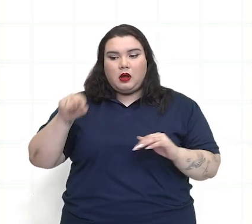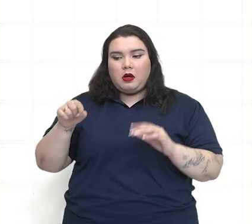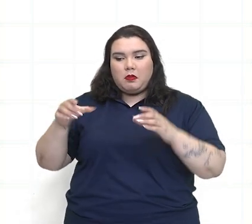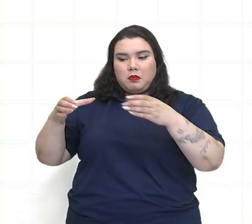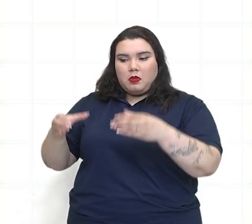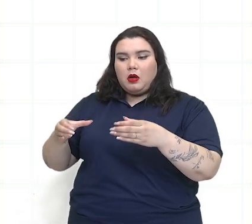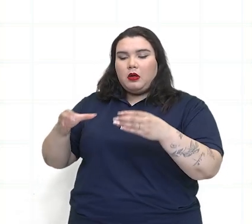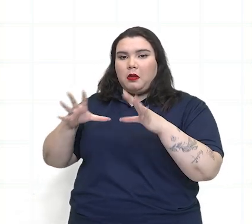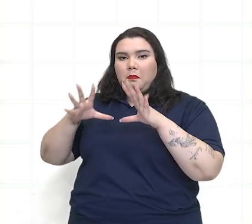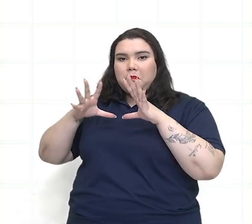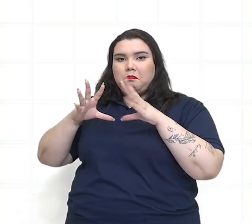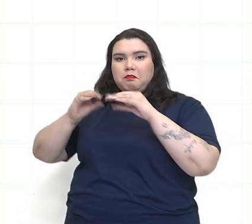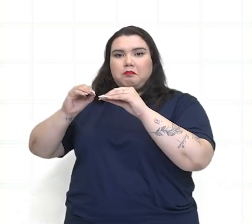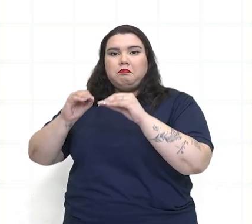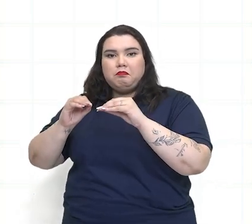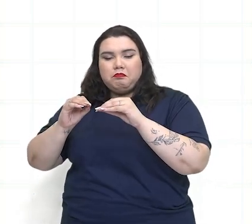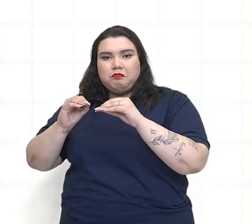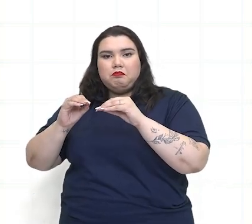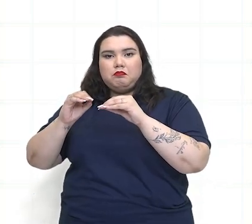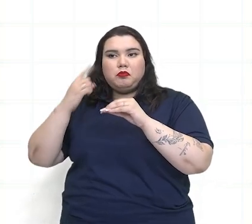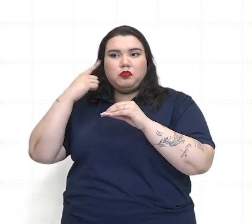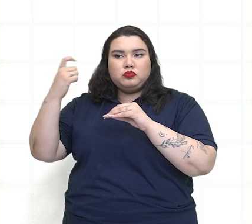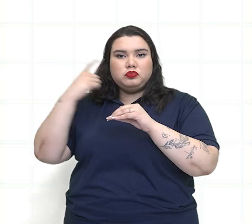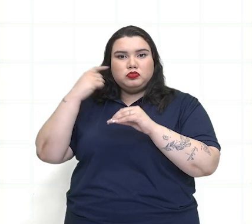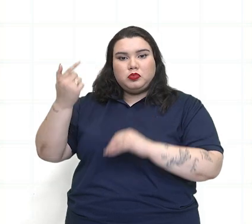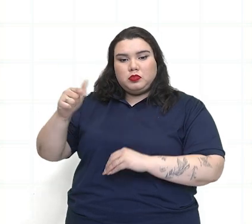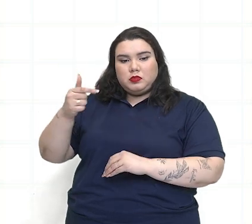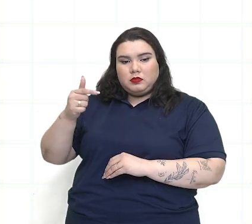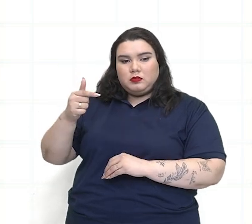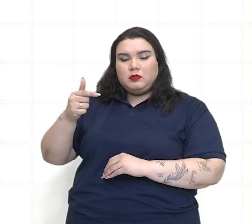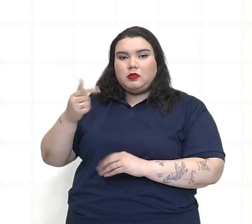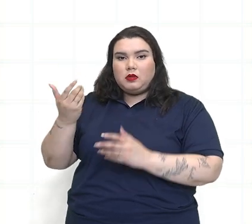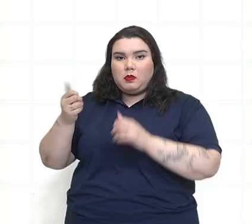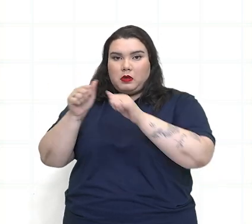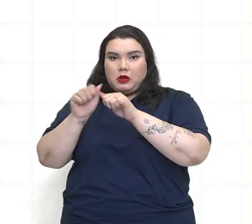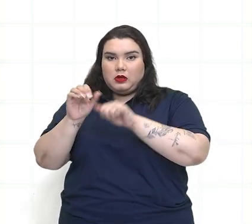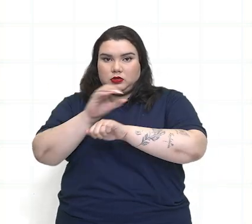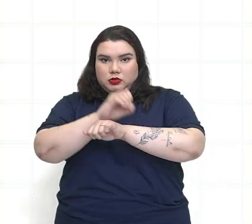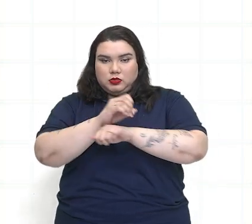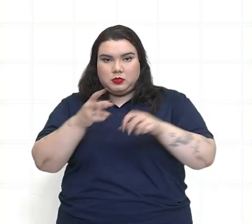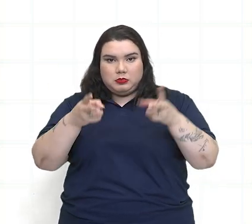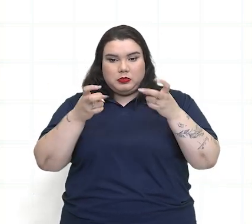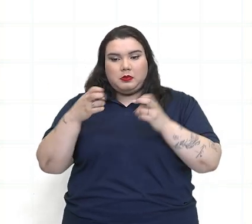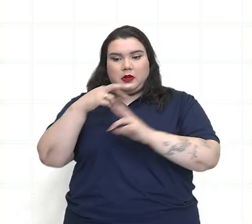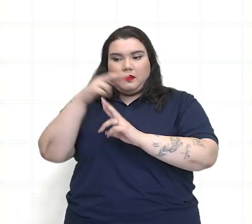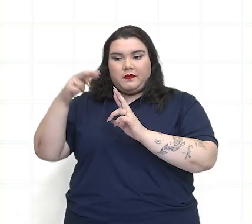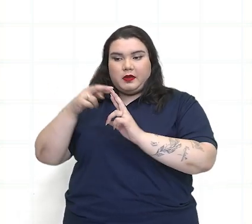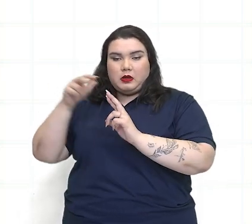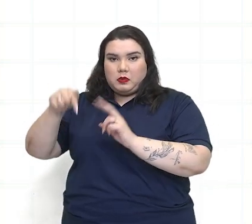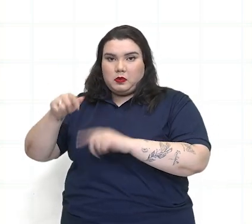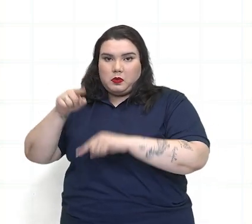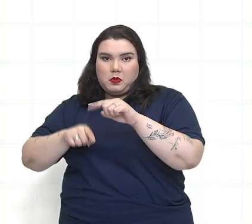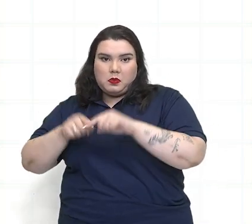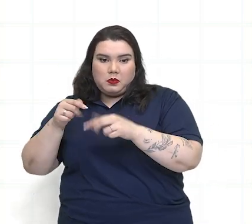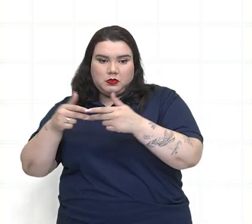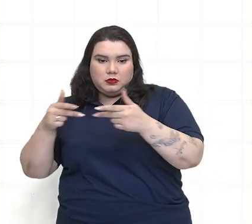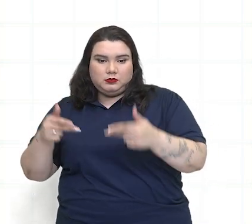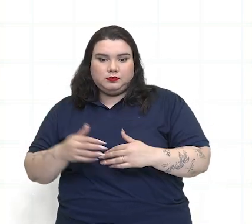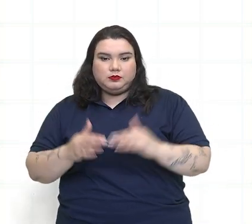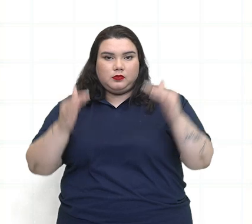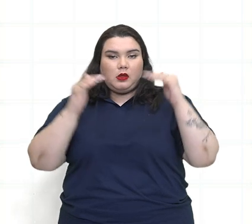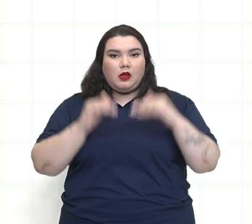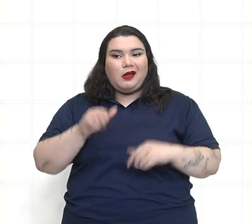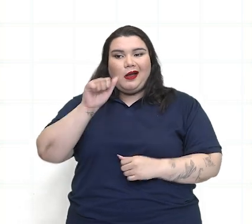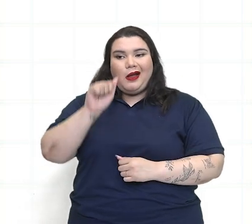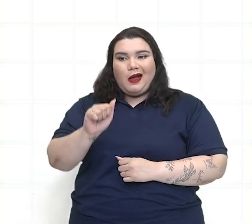Aqui, rádio se refere ao aparelho e o artigo estabeleceu a diferença, certo? Quando eu digo a rádio